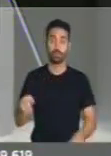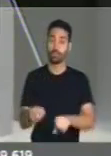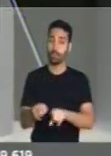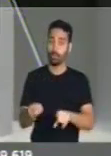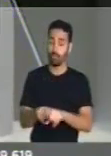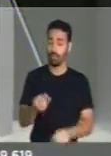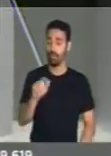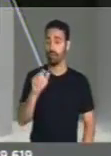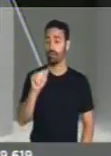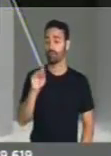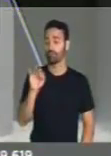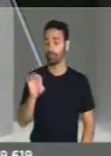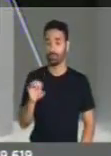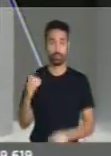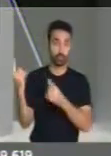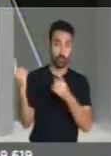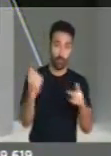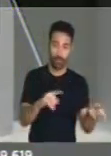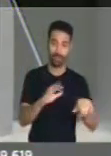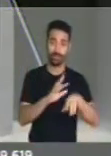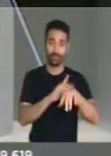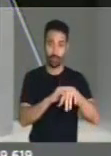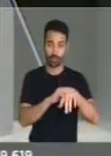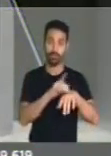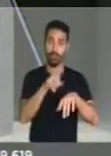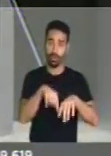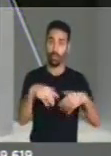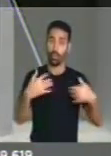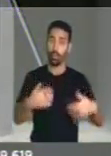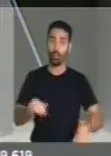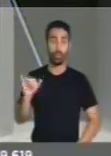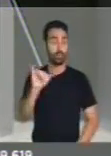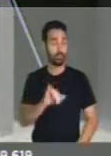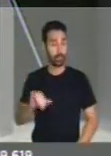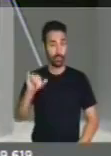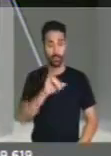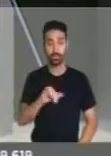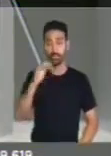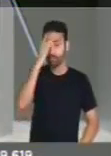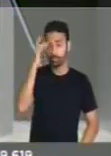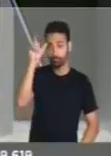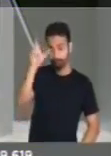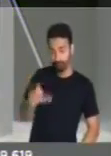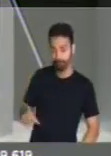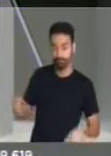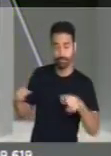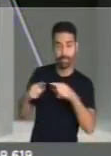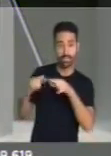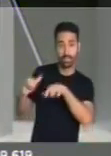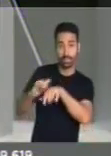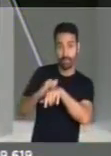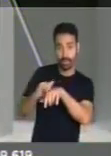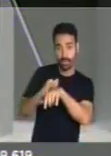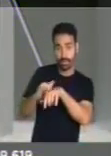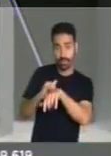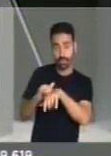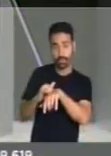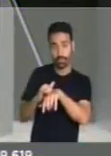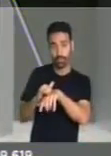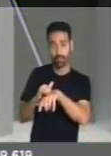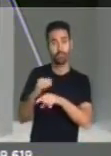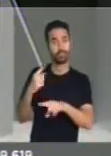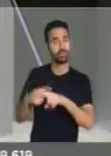agentes de combate a endemias são importantes agentes estratégicos na medida em